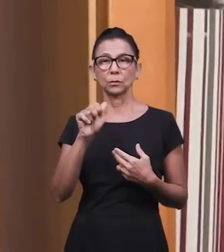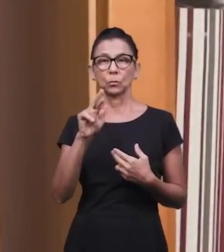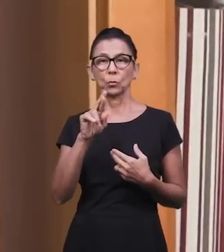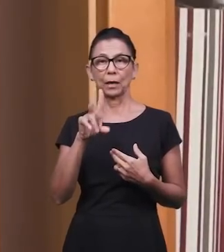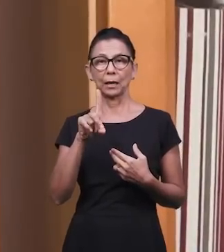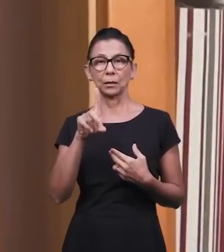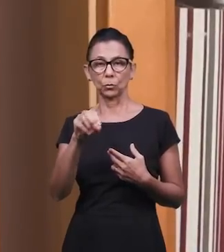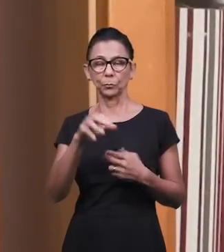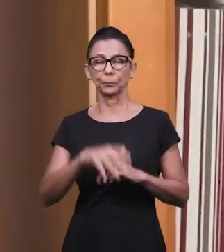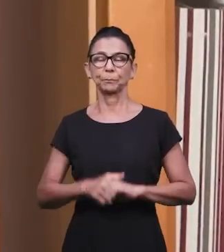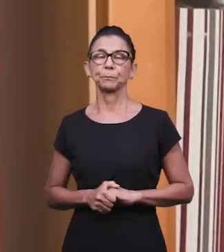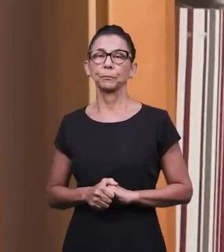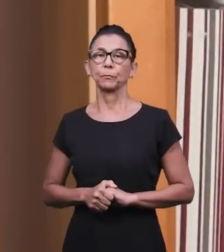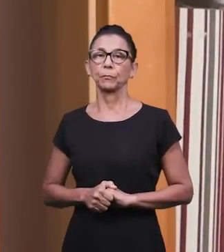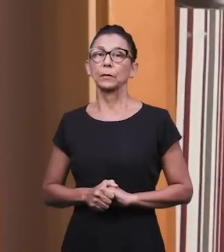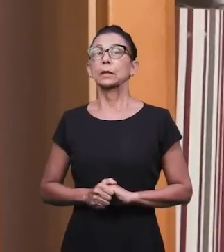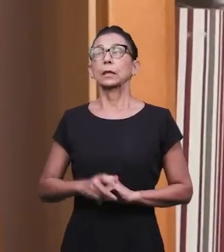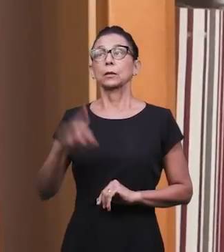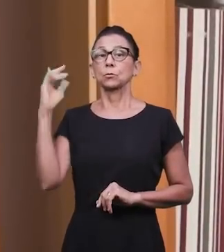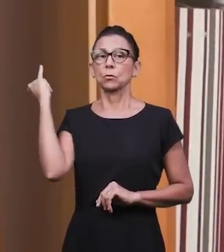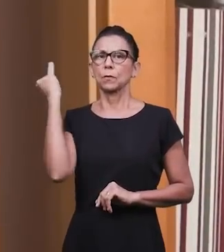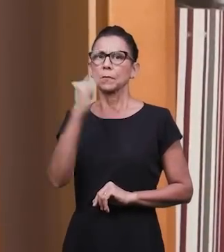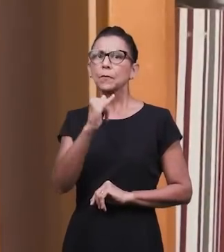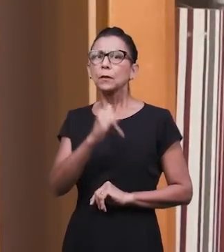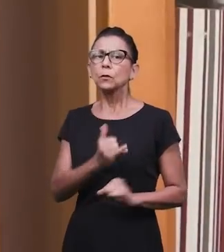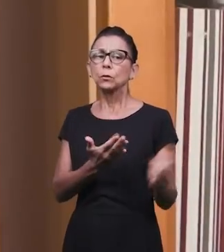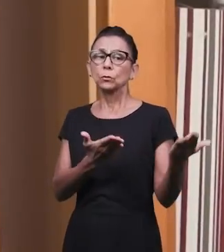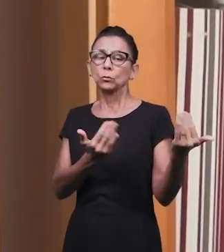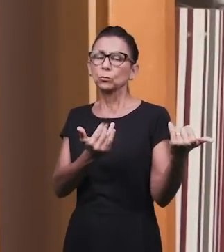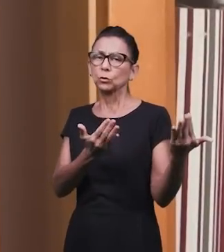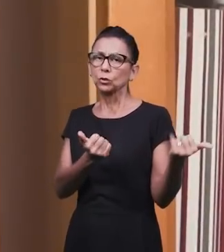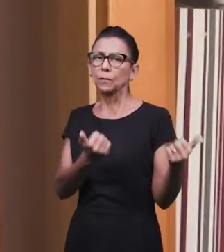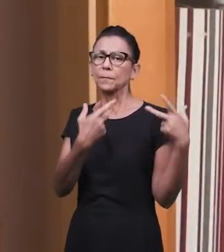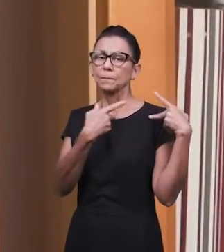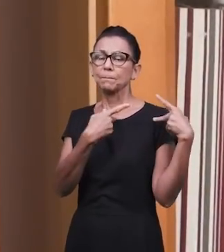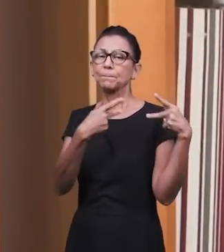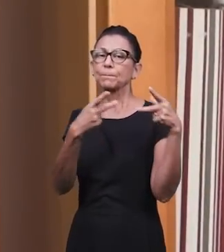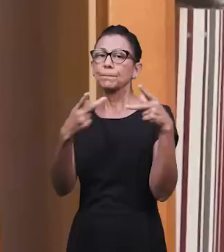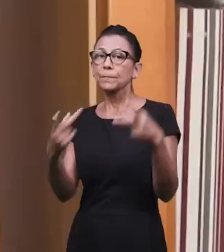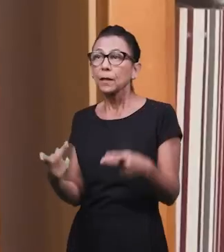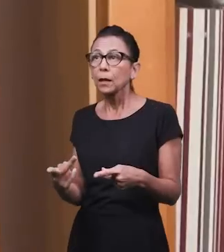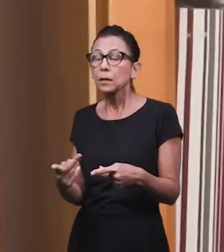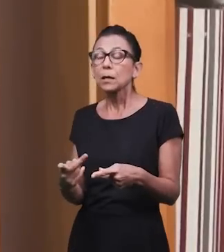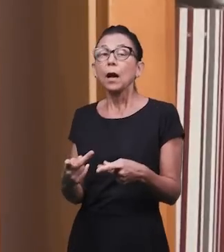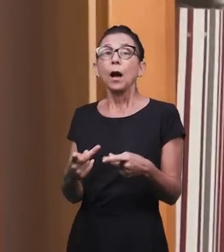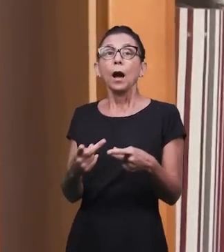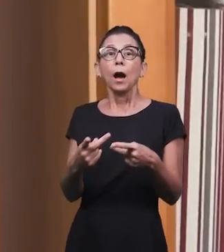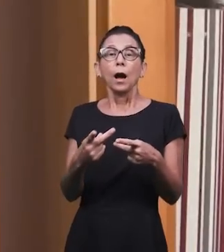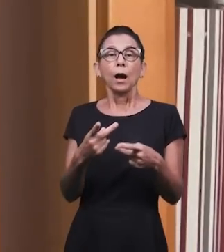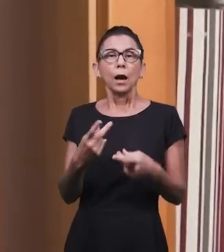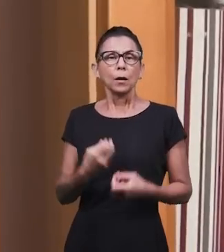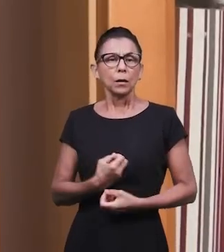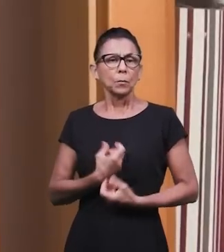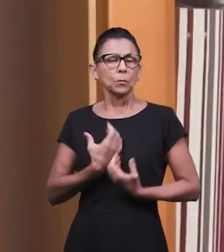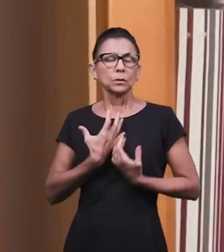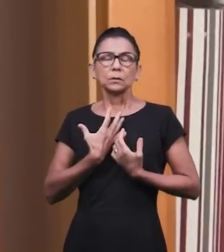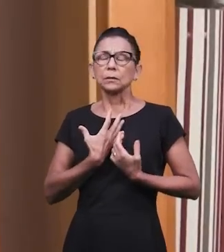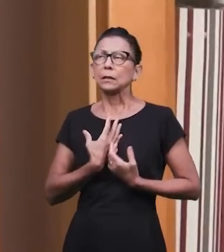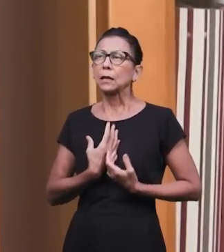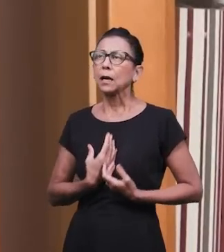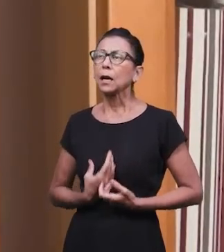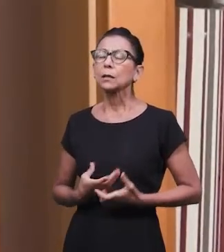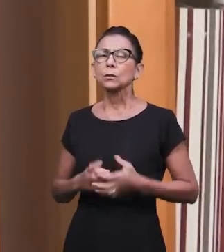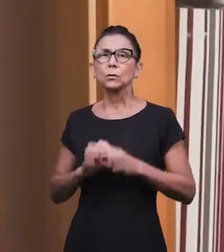em especial com os visitantes que estavam presentes e se quebrantaram com o louvor revelado pelo Senhor para que